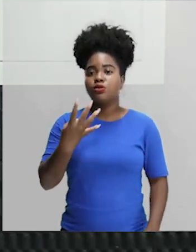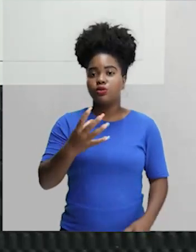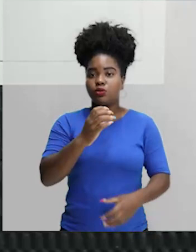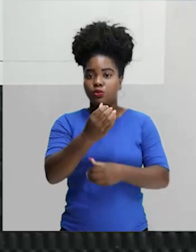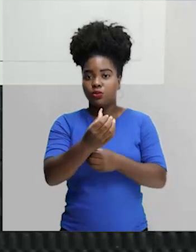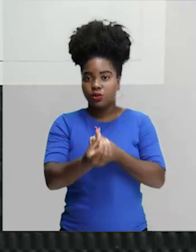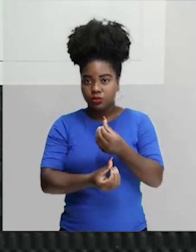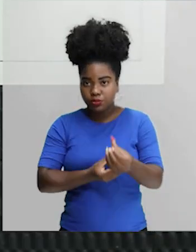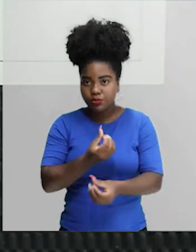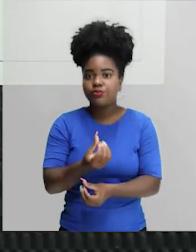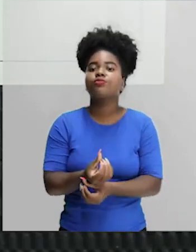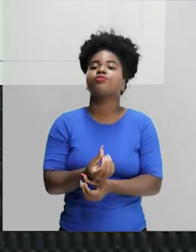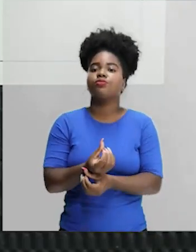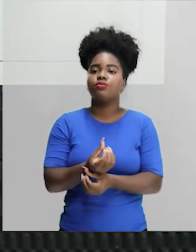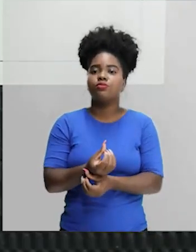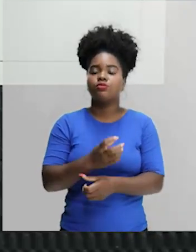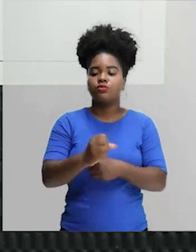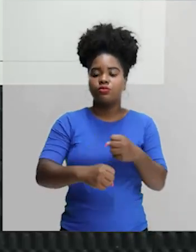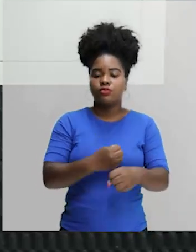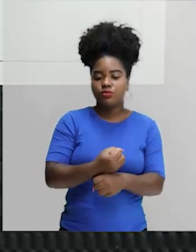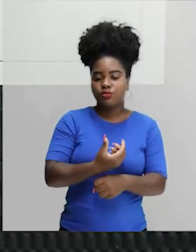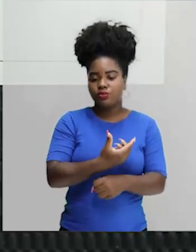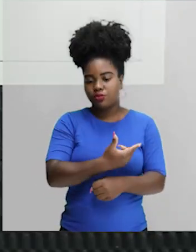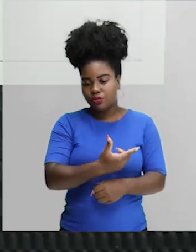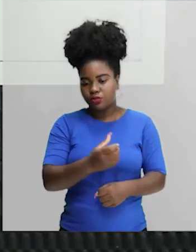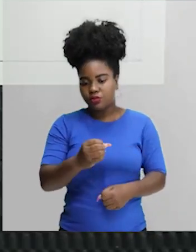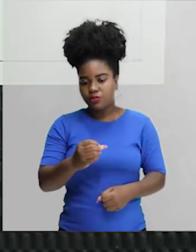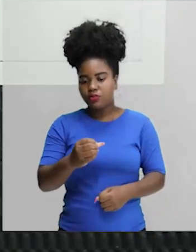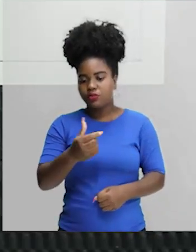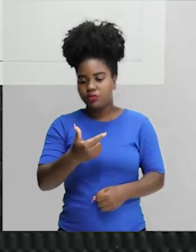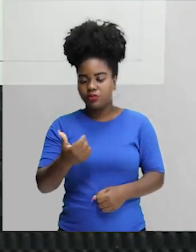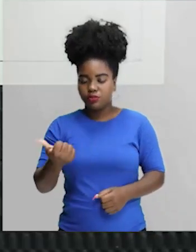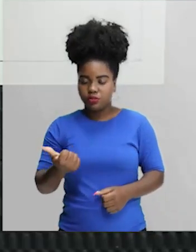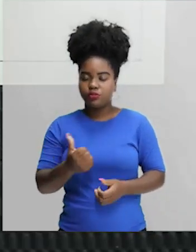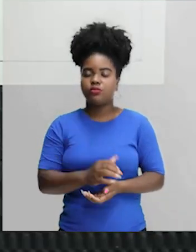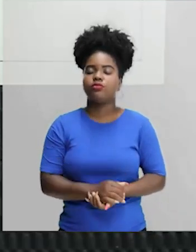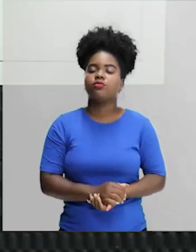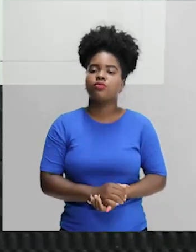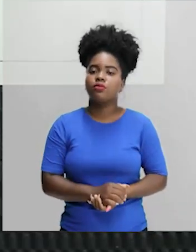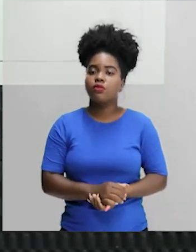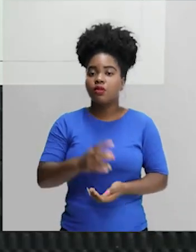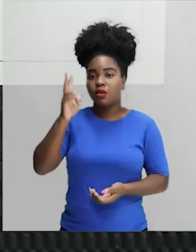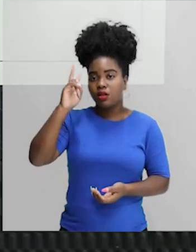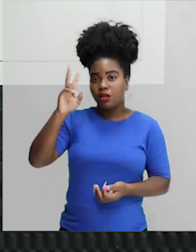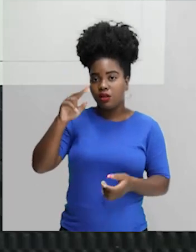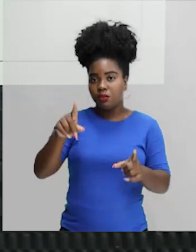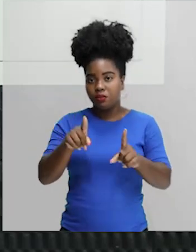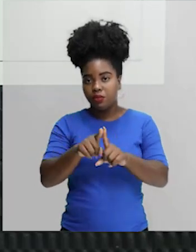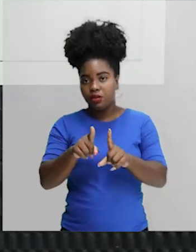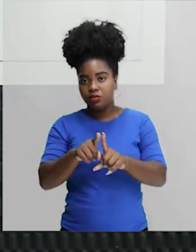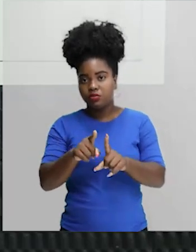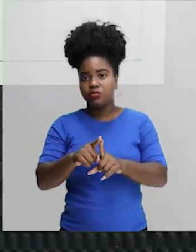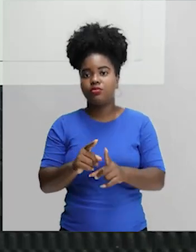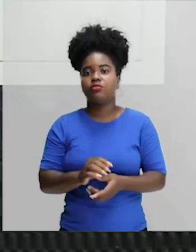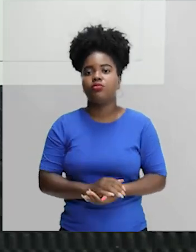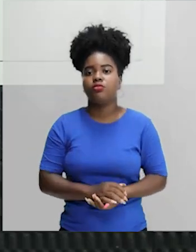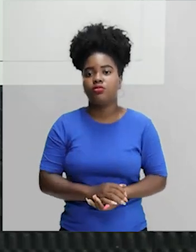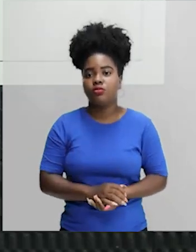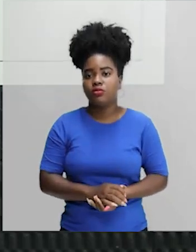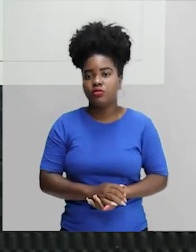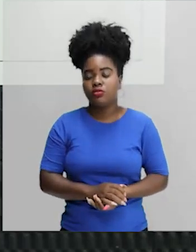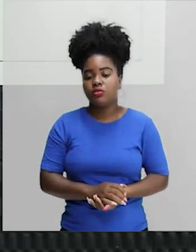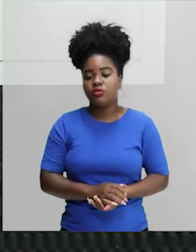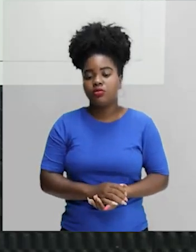quarto e último bimestre, né? Vamos trabalhar esse conteúdo aqui com vocês. Lembrando a vocês também que muito do que